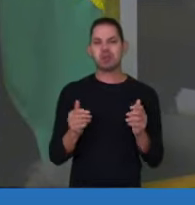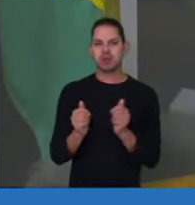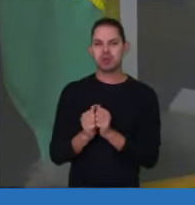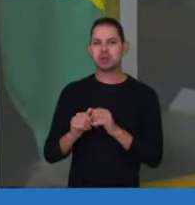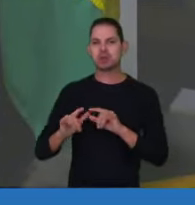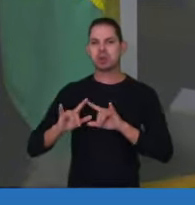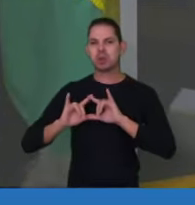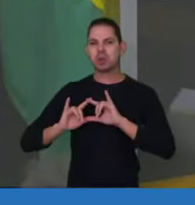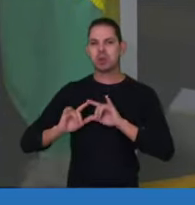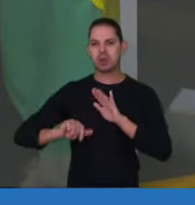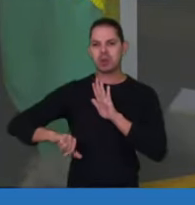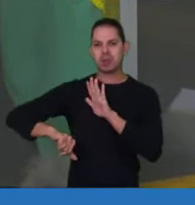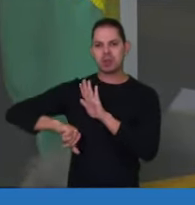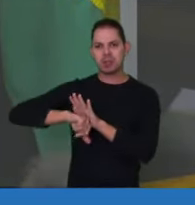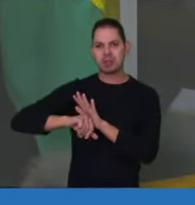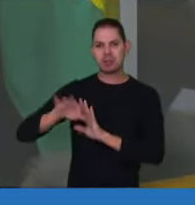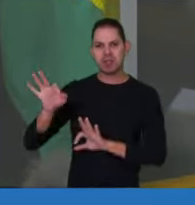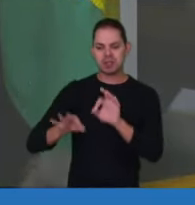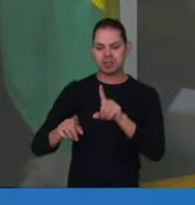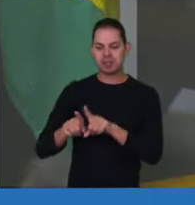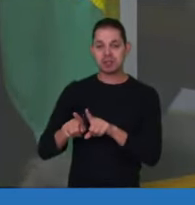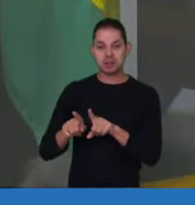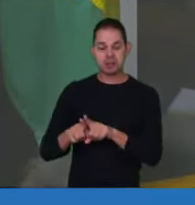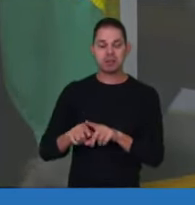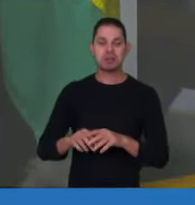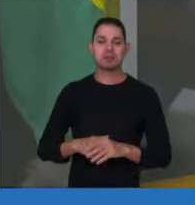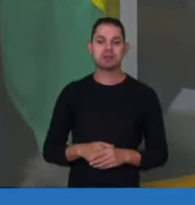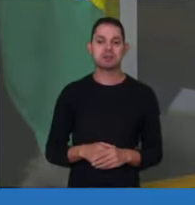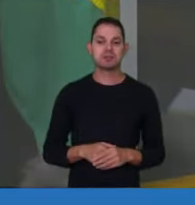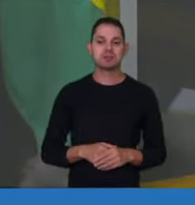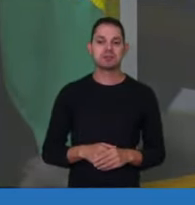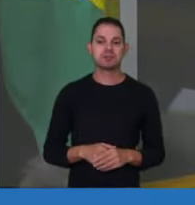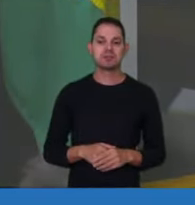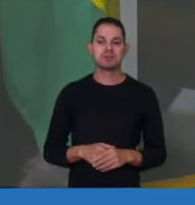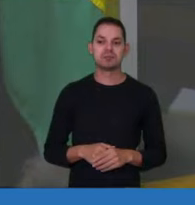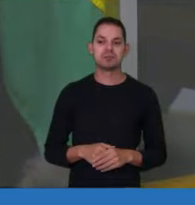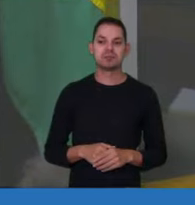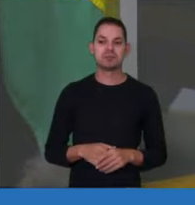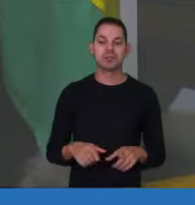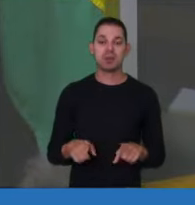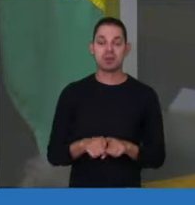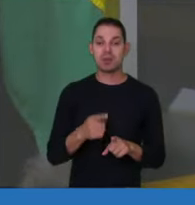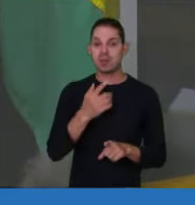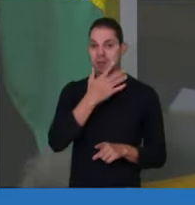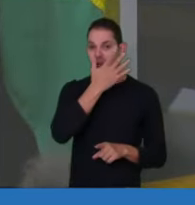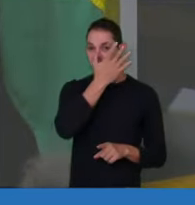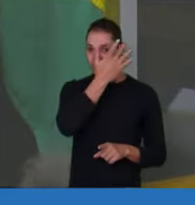organizado, junto com as milícias e junto com os mercenários da fé.